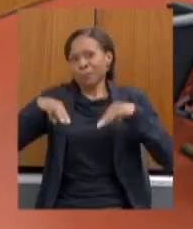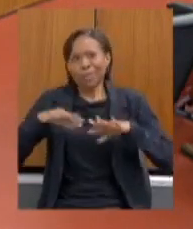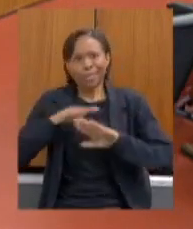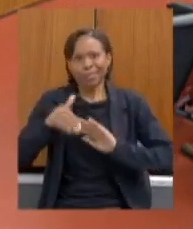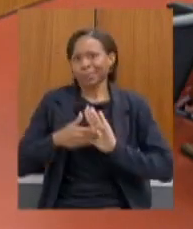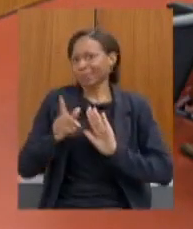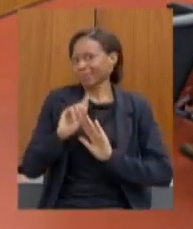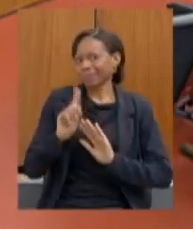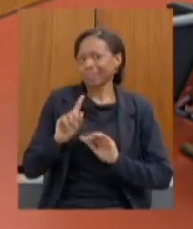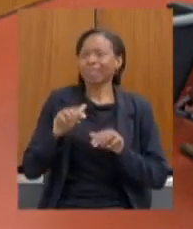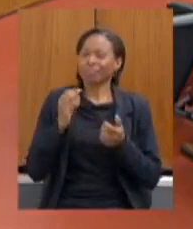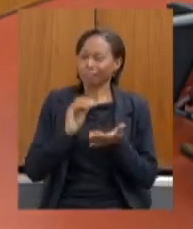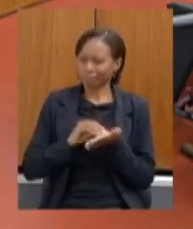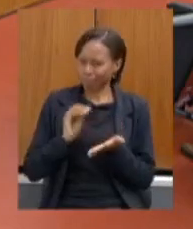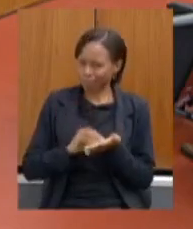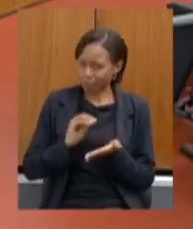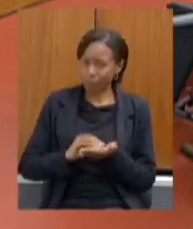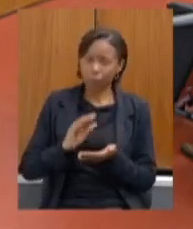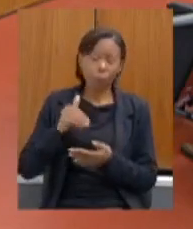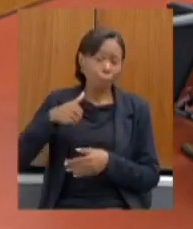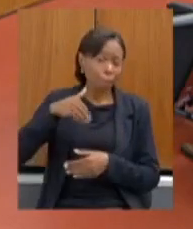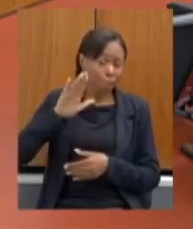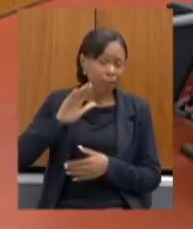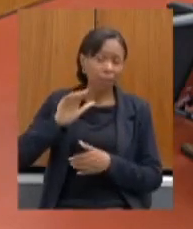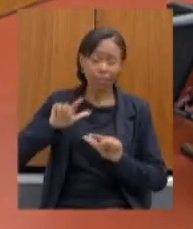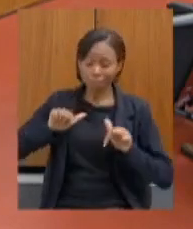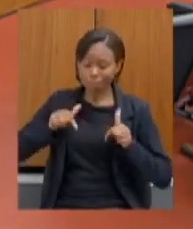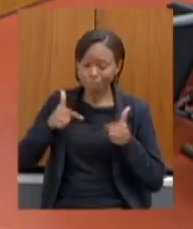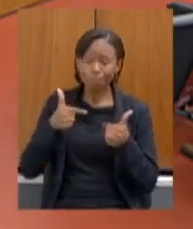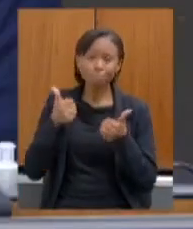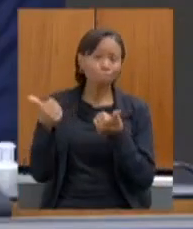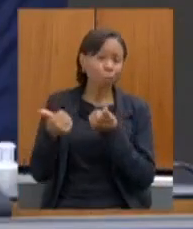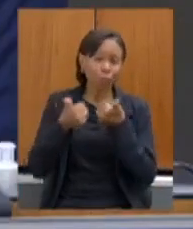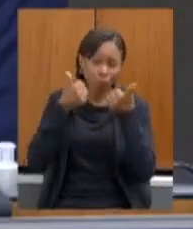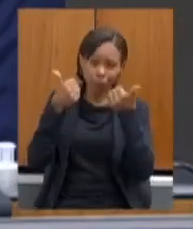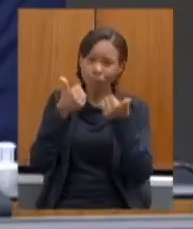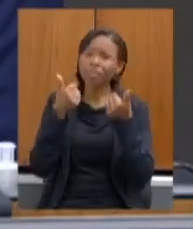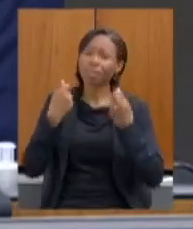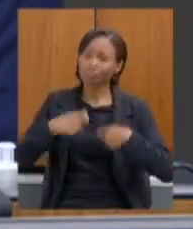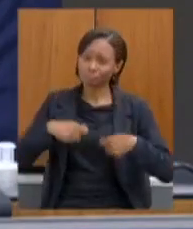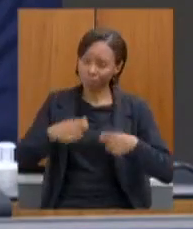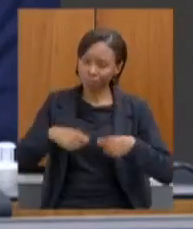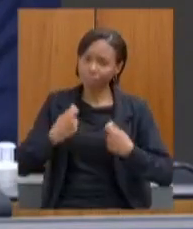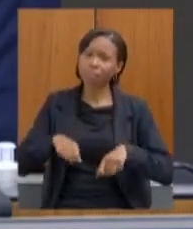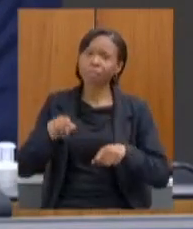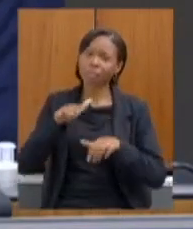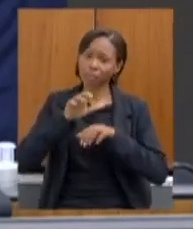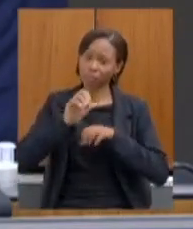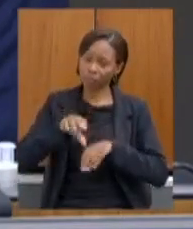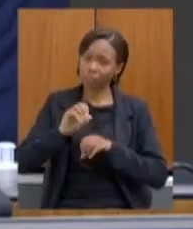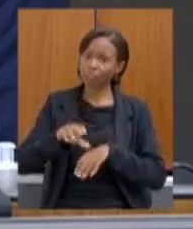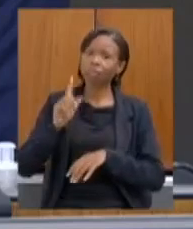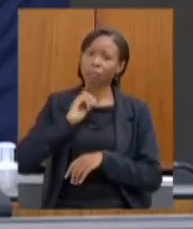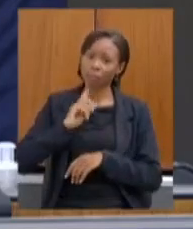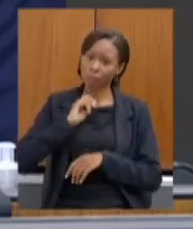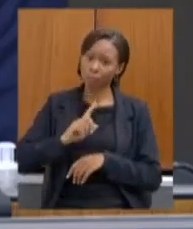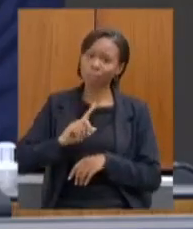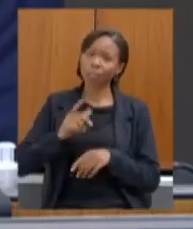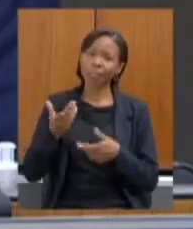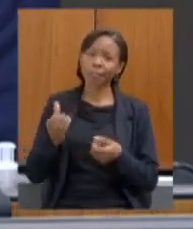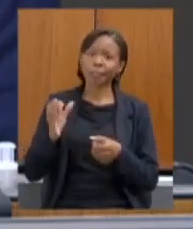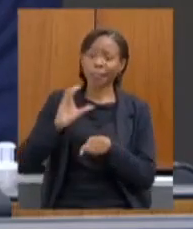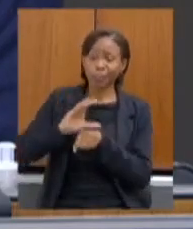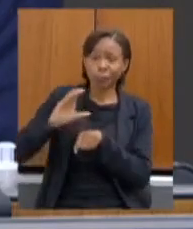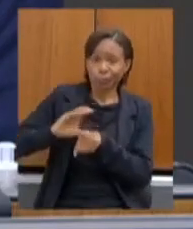Temos muito a fazer pelas crianças no nosso Estado, temos muito a melhorar a gestão da educação do nosso Estado, do ponto de vista de formação